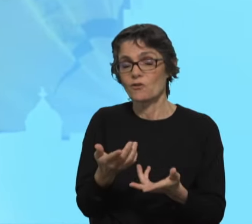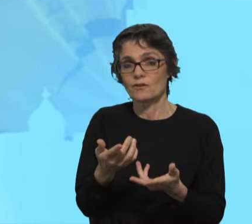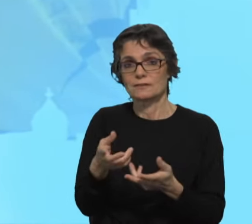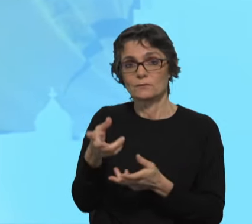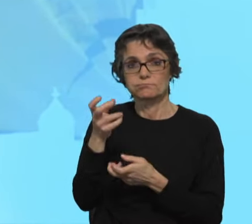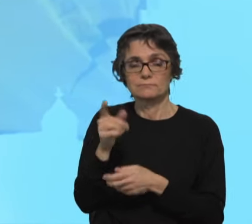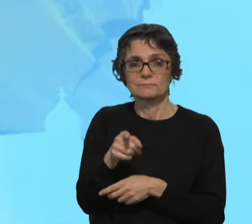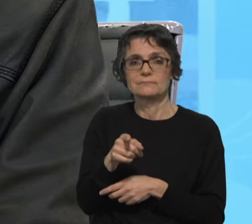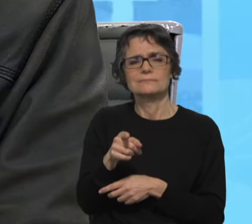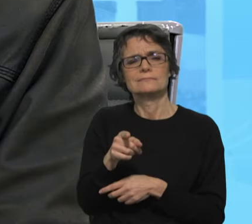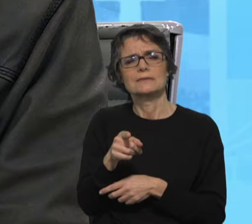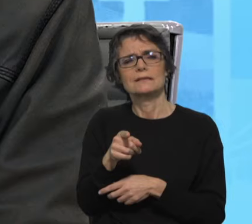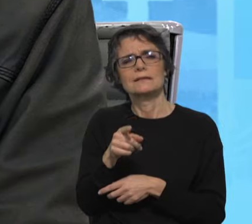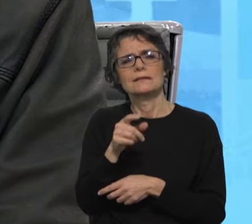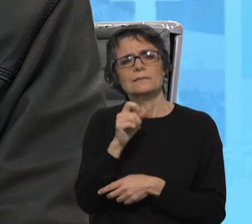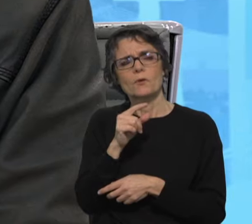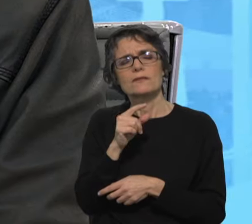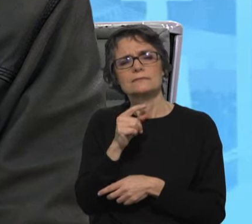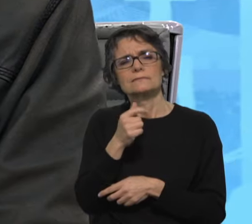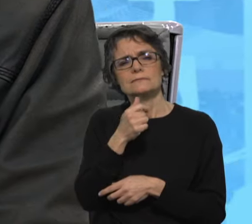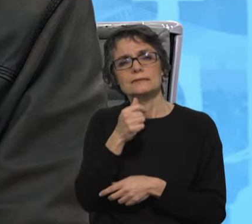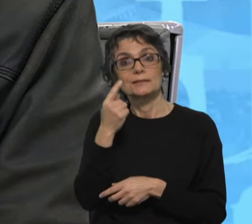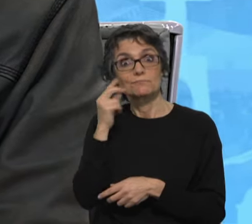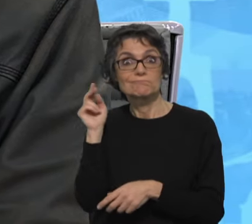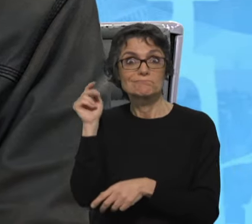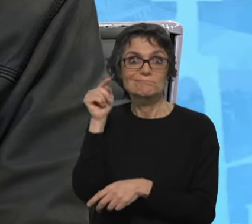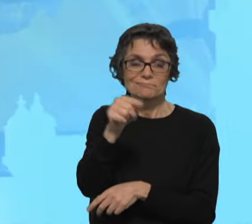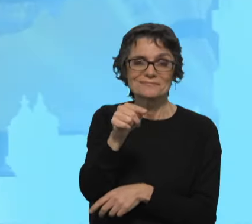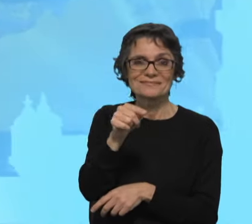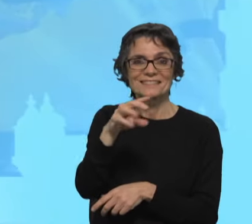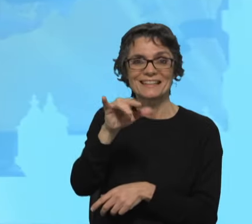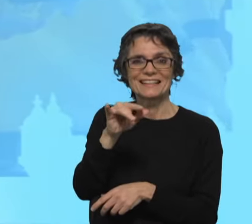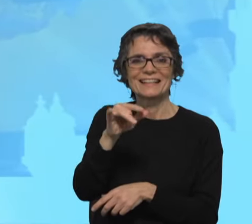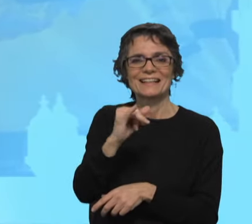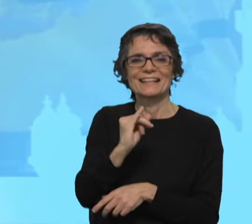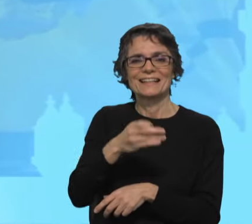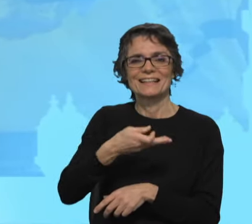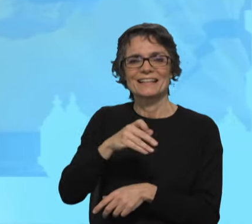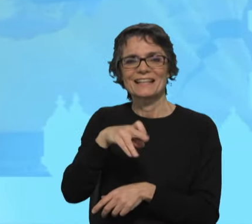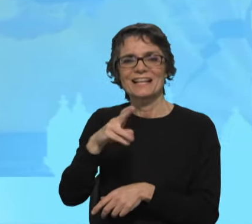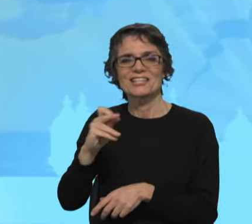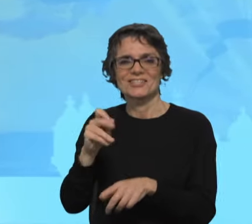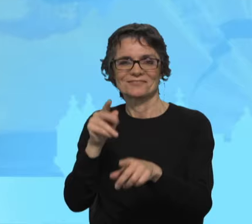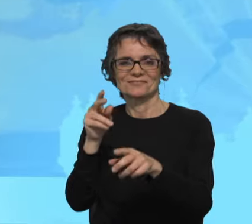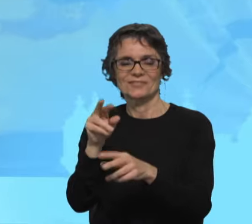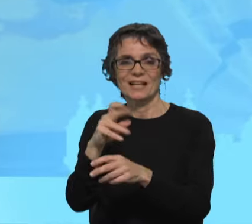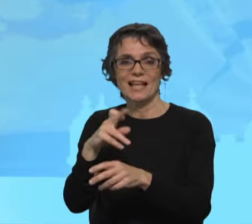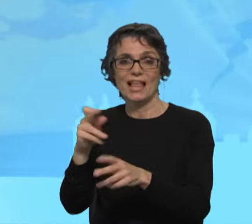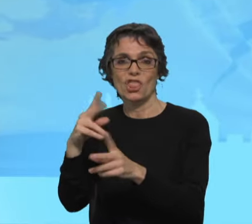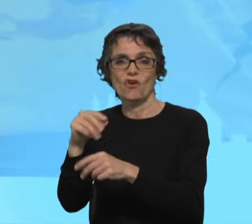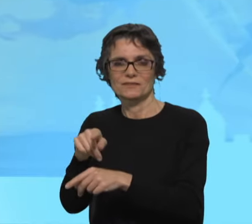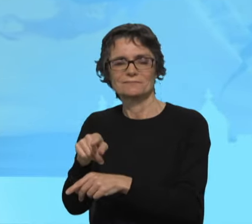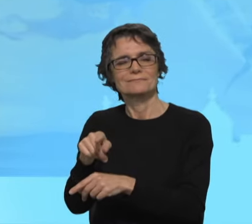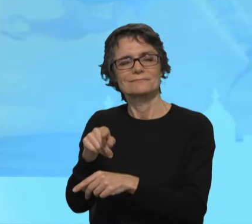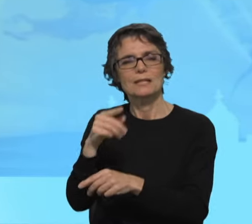pode decidir dar um salto ao concelho de idanha e e e olhar e presenciar participar nestes momentos